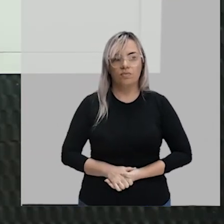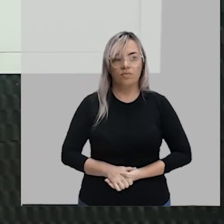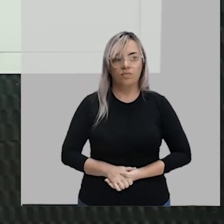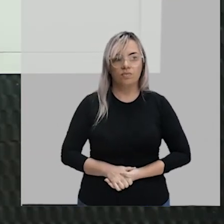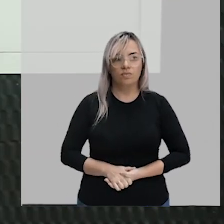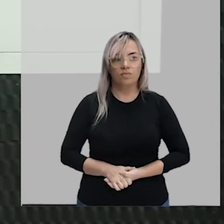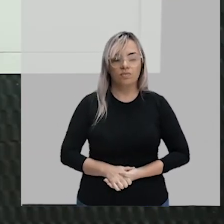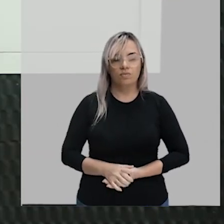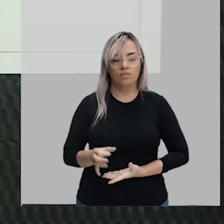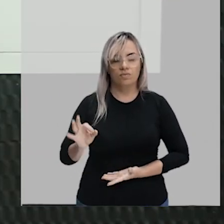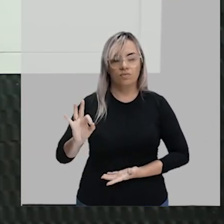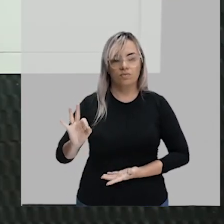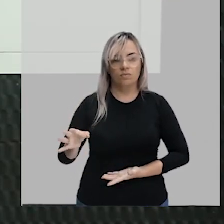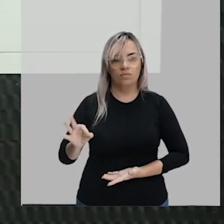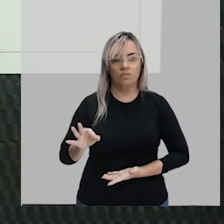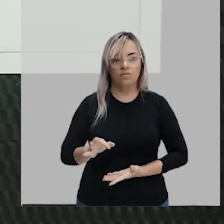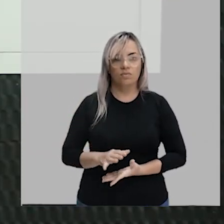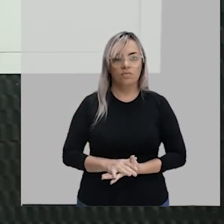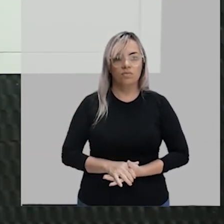Certo?